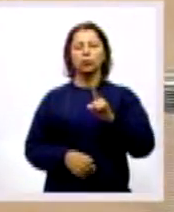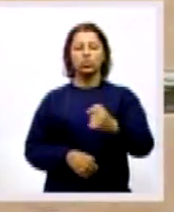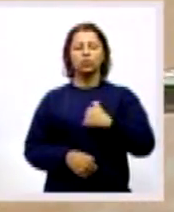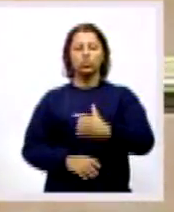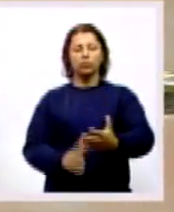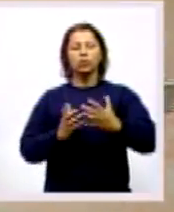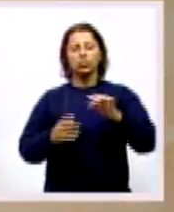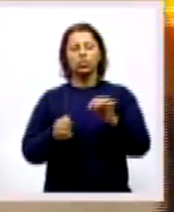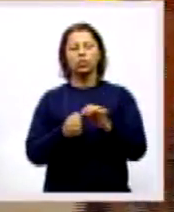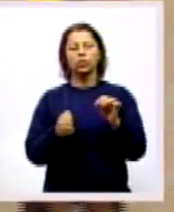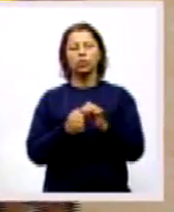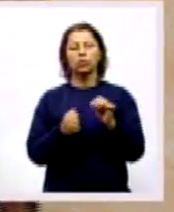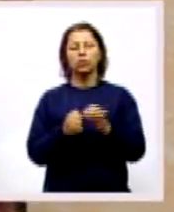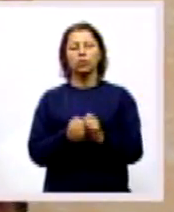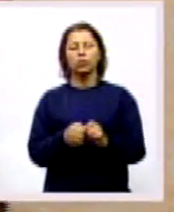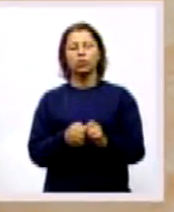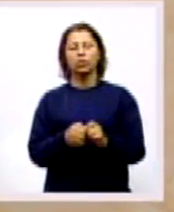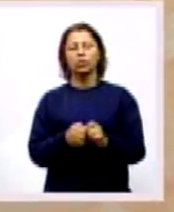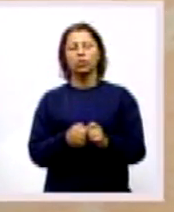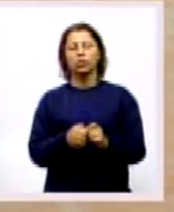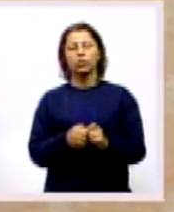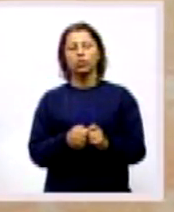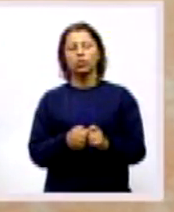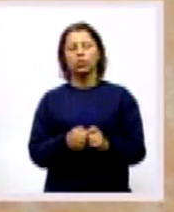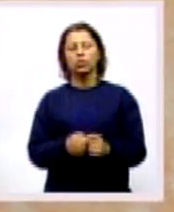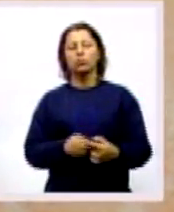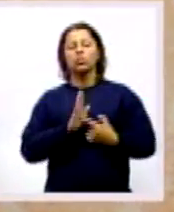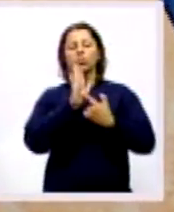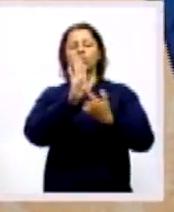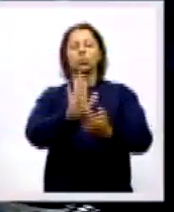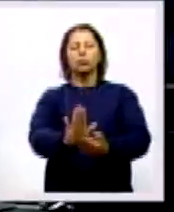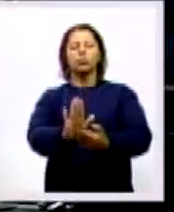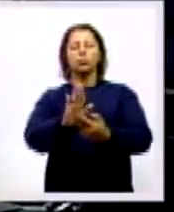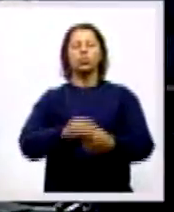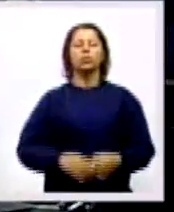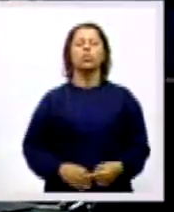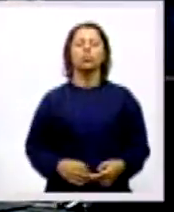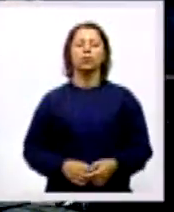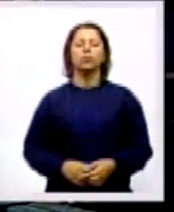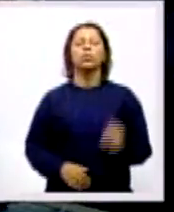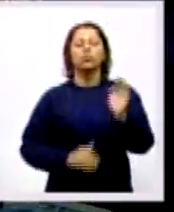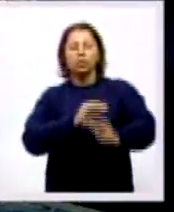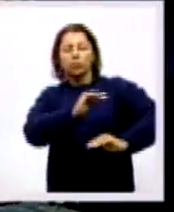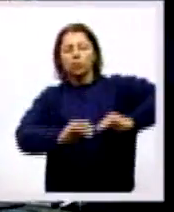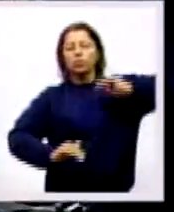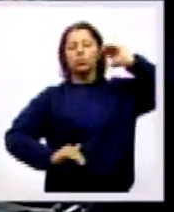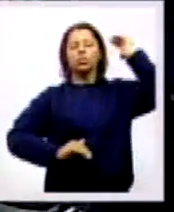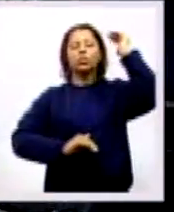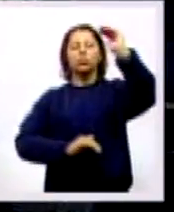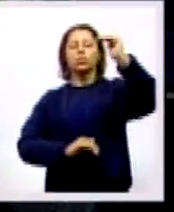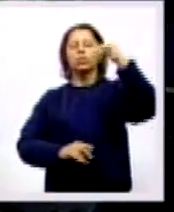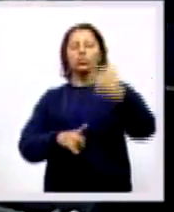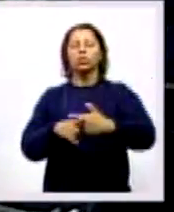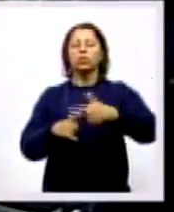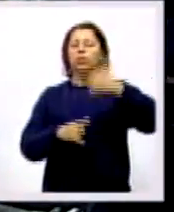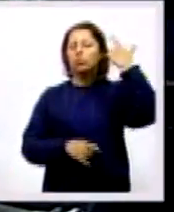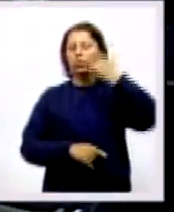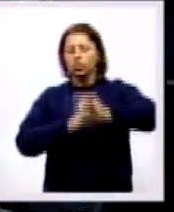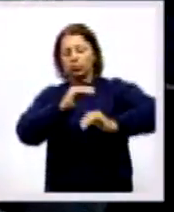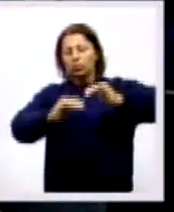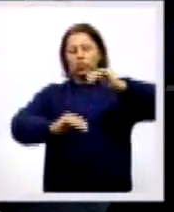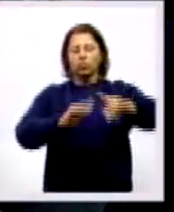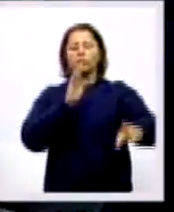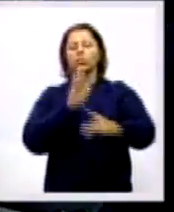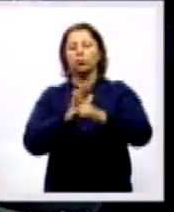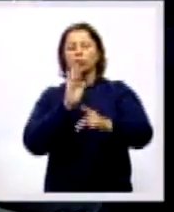quero fazer transpor essa margem. Vá além, ultrapasse os limites que são próprios